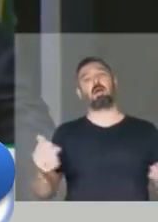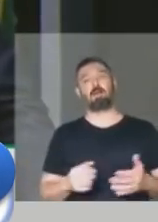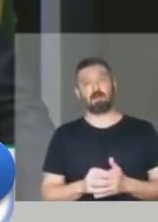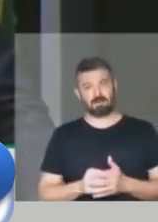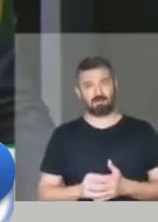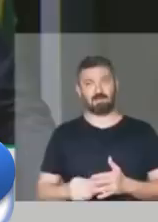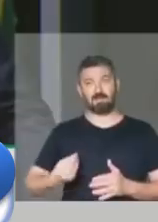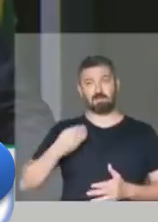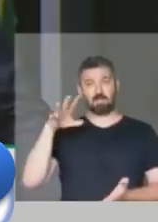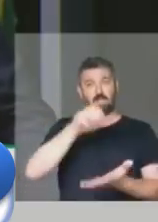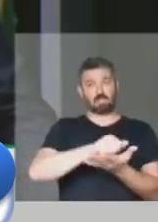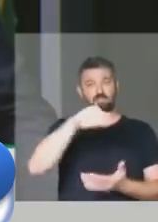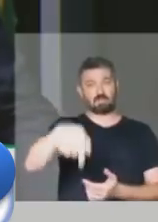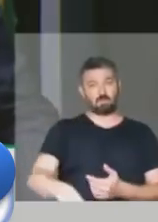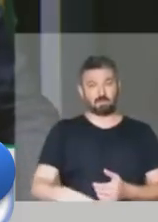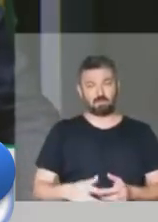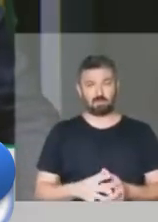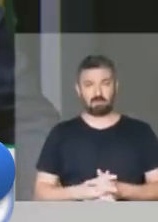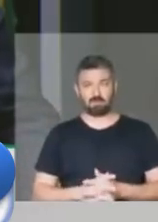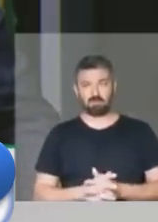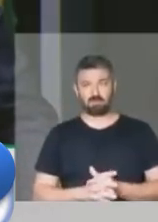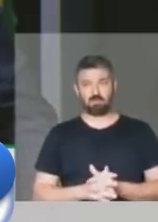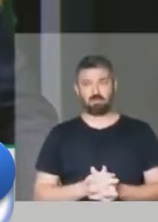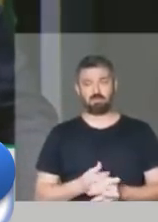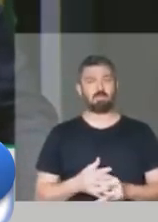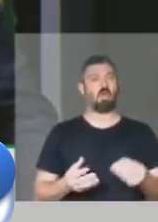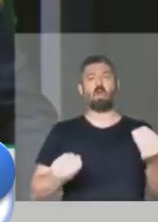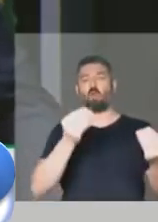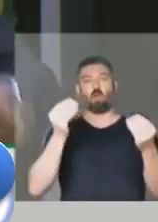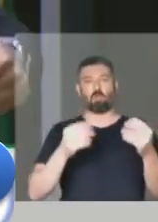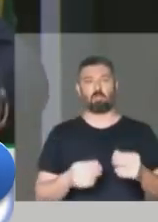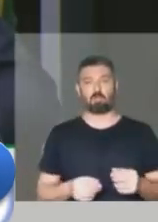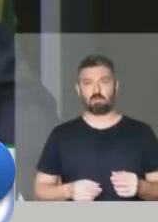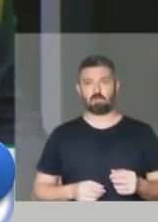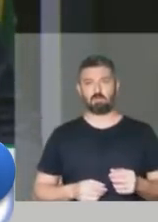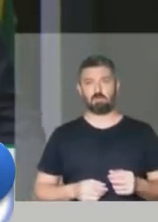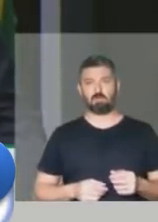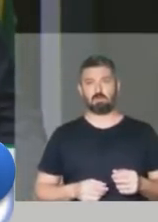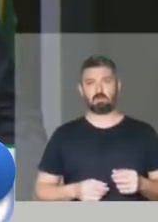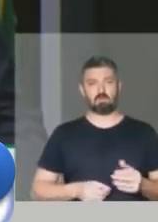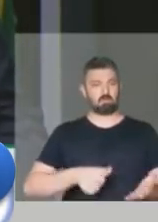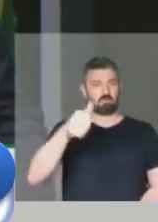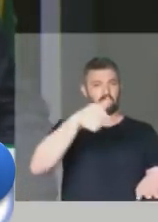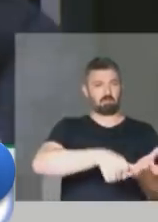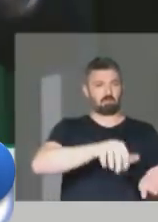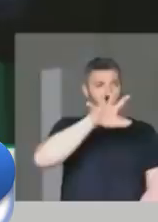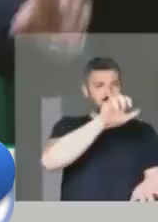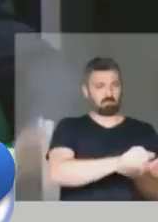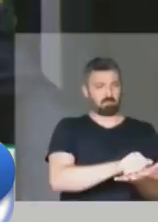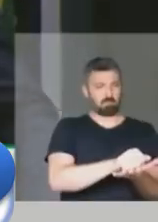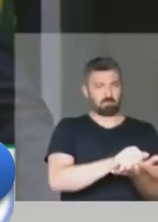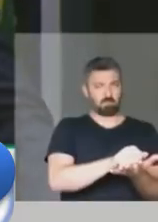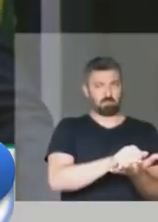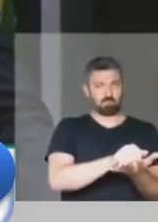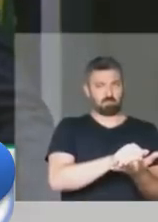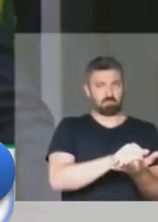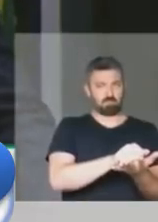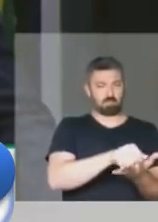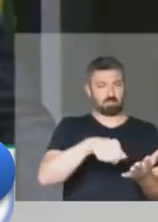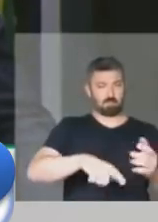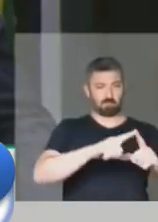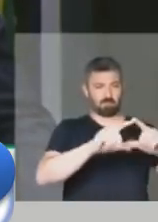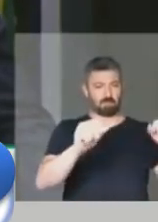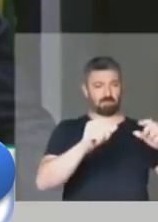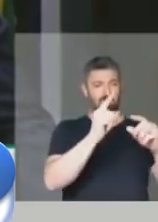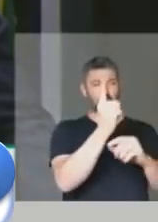a sua presença registrada. Como que ele faria, após registrar a presença, estar na